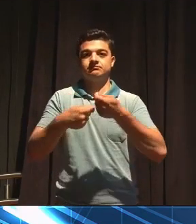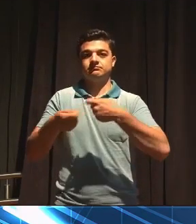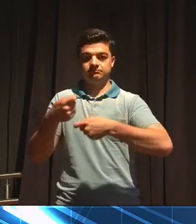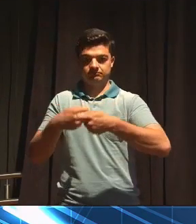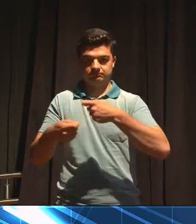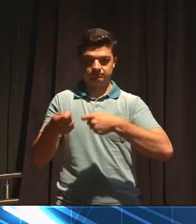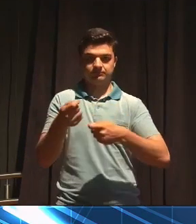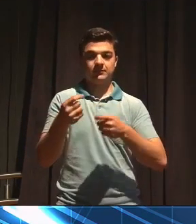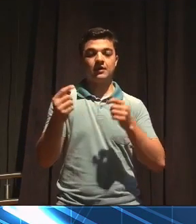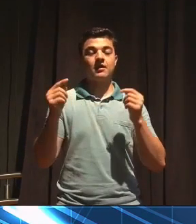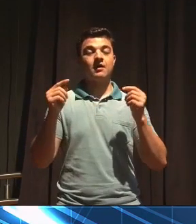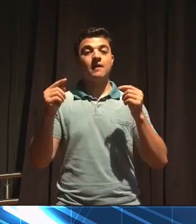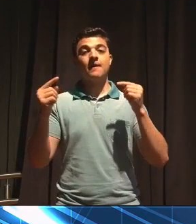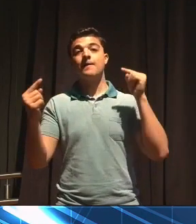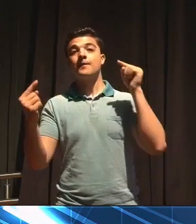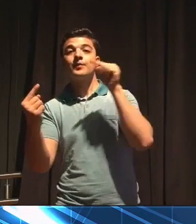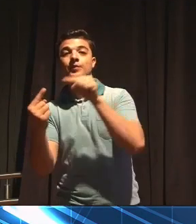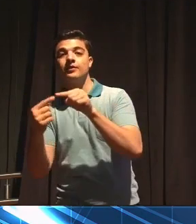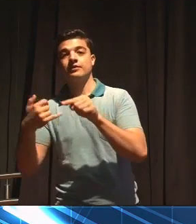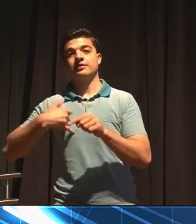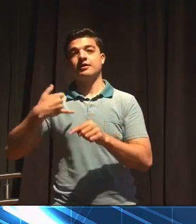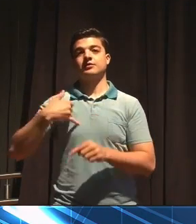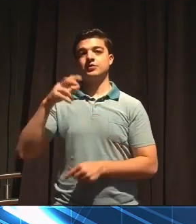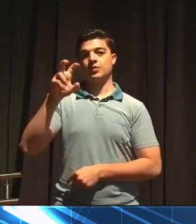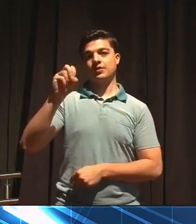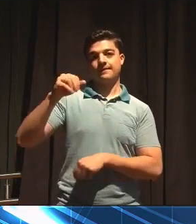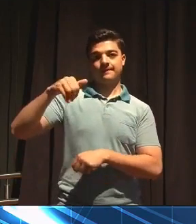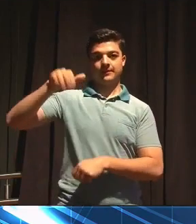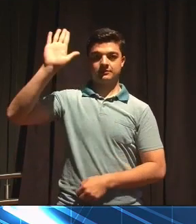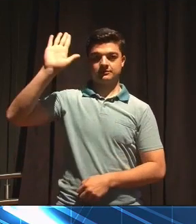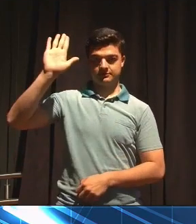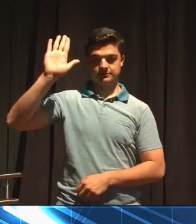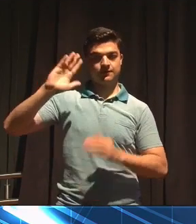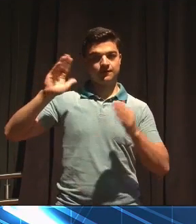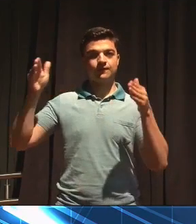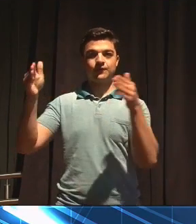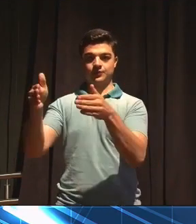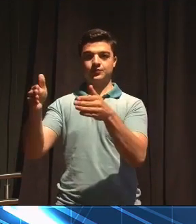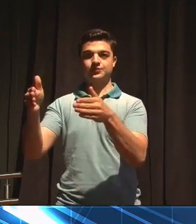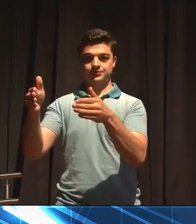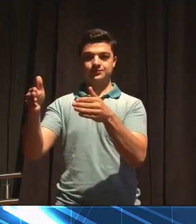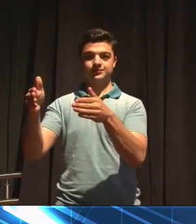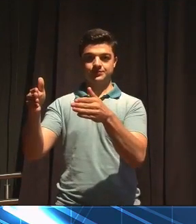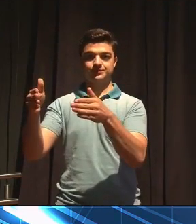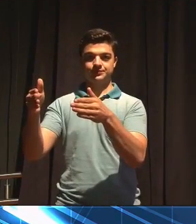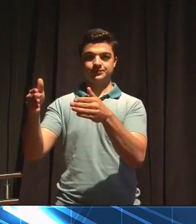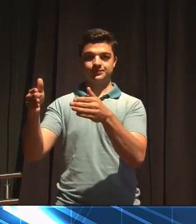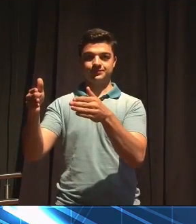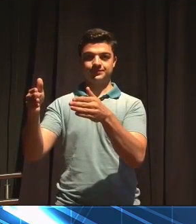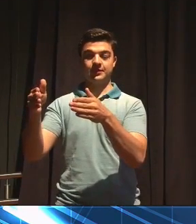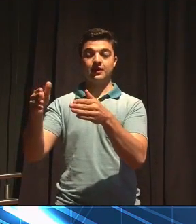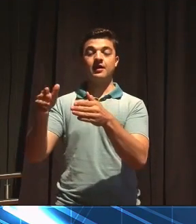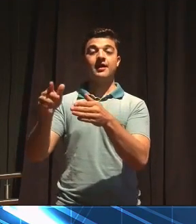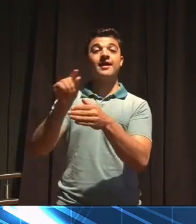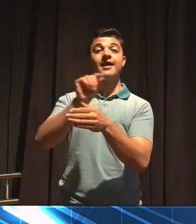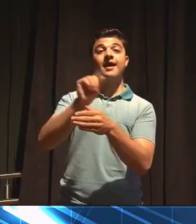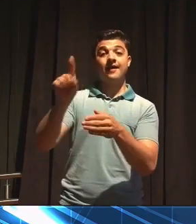Então, e da classe C, D e E. Então, a gente tem um público bem específico, um público que é de baixa